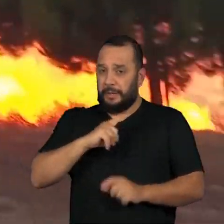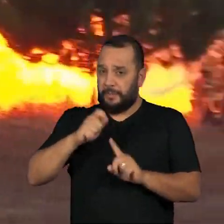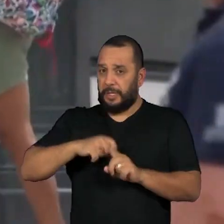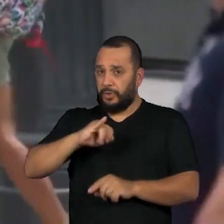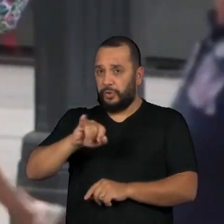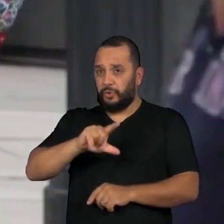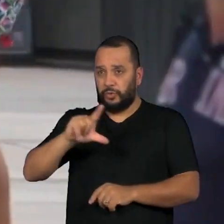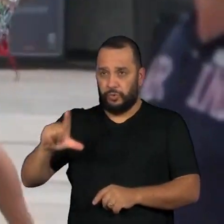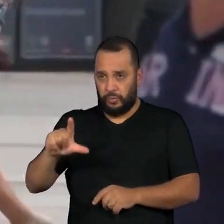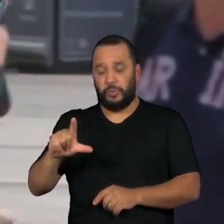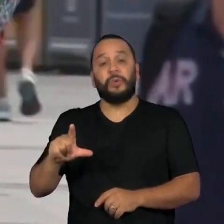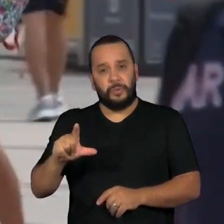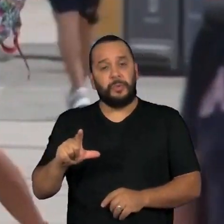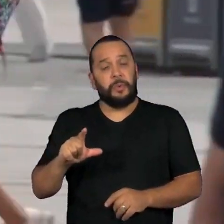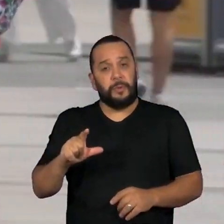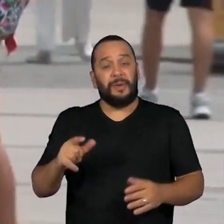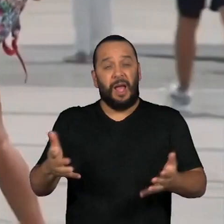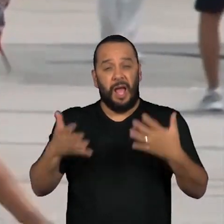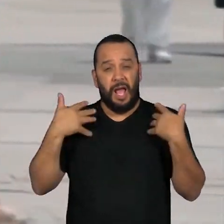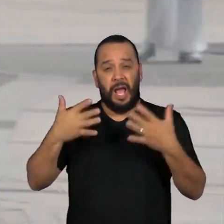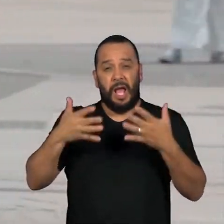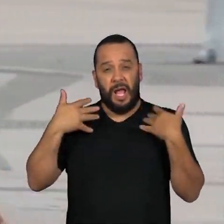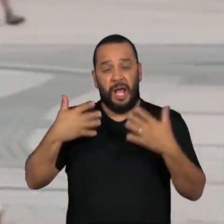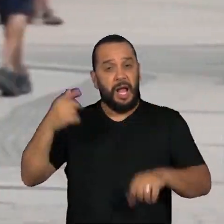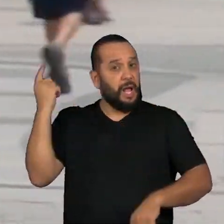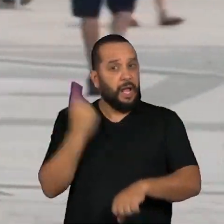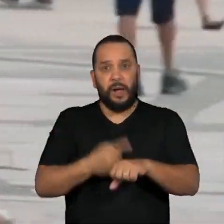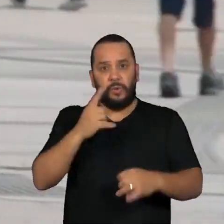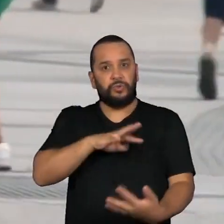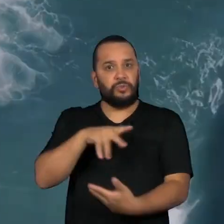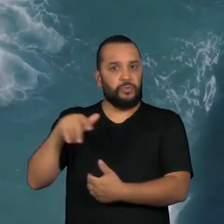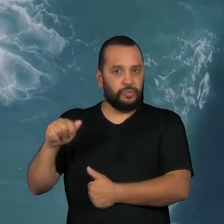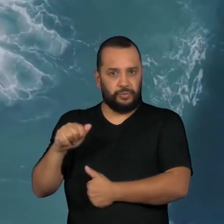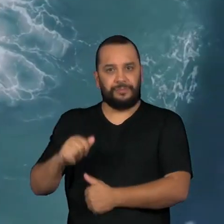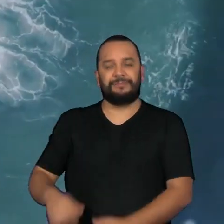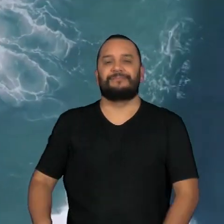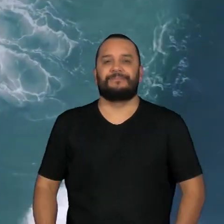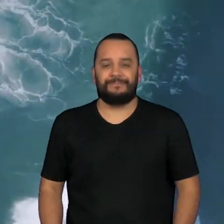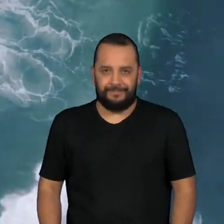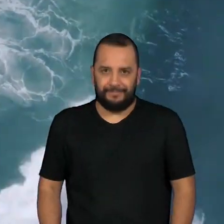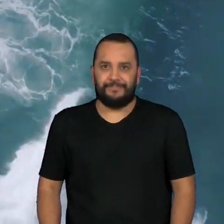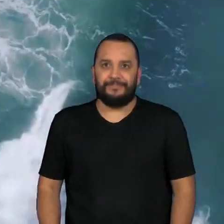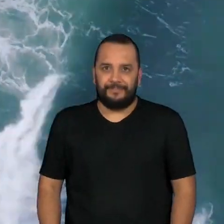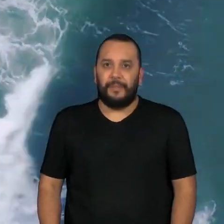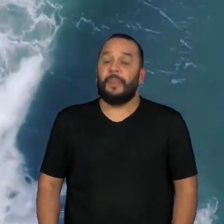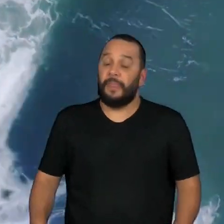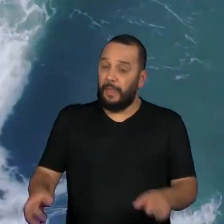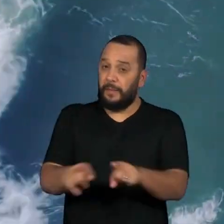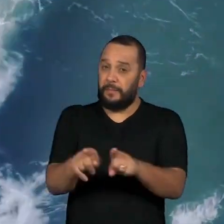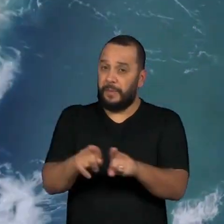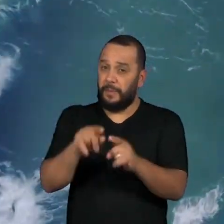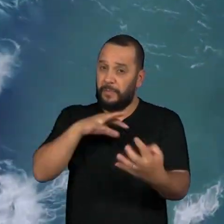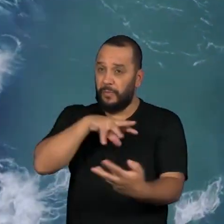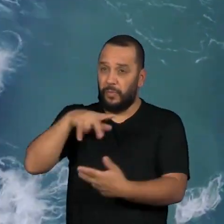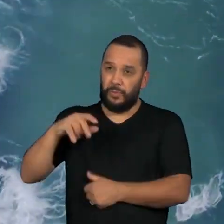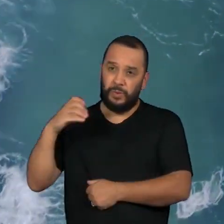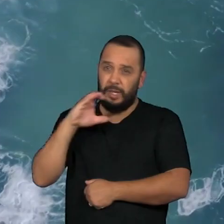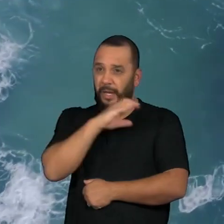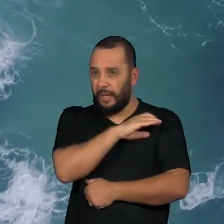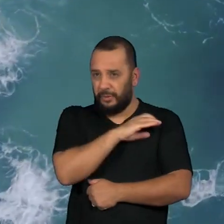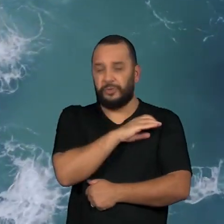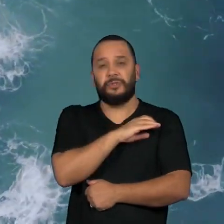deste ano é o mês mais quente já registrado no planeta. O aquecimento global vai provocar o colapso